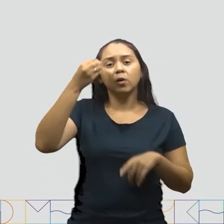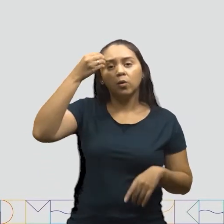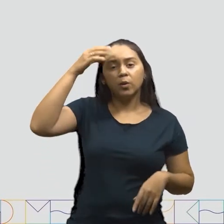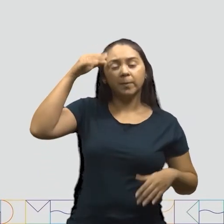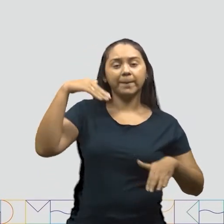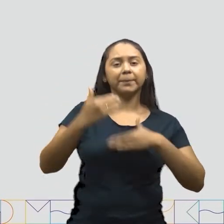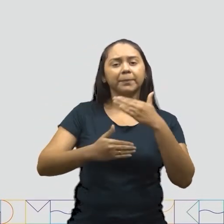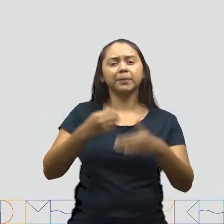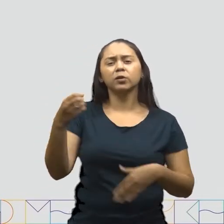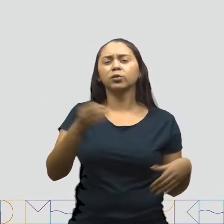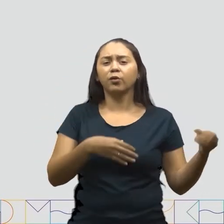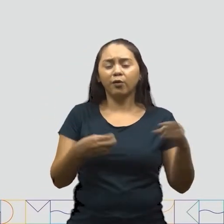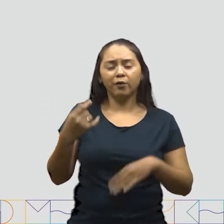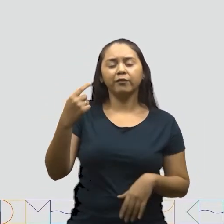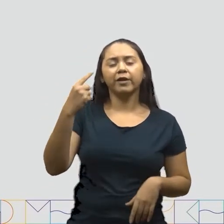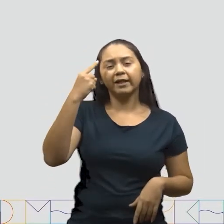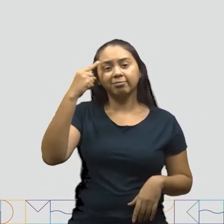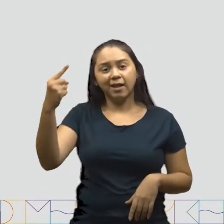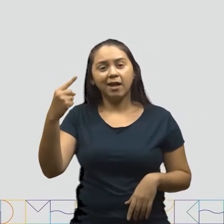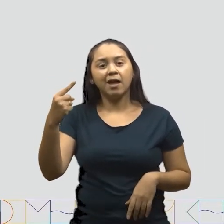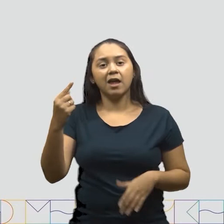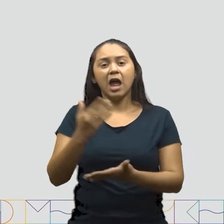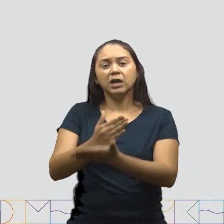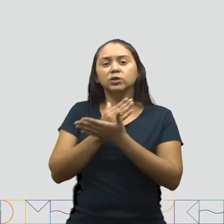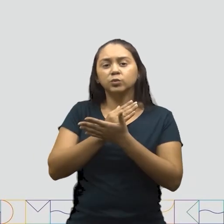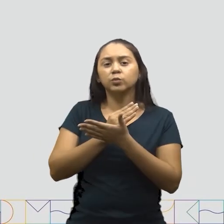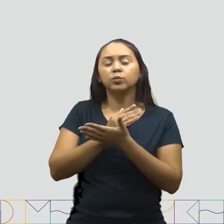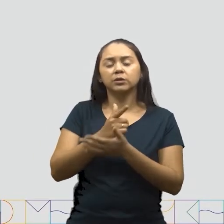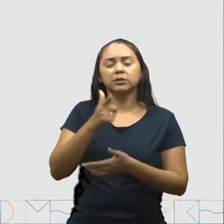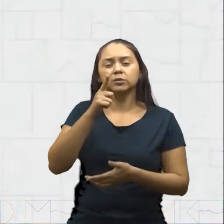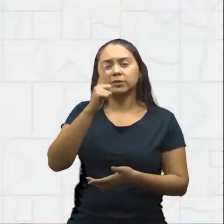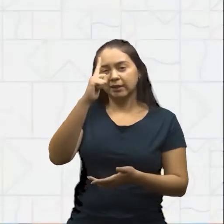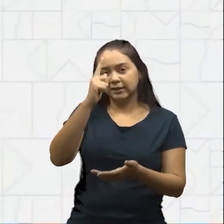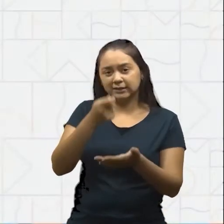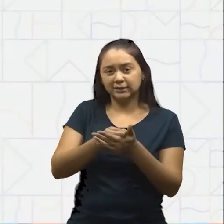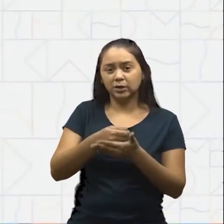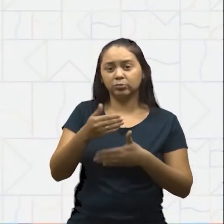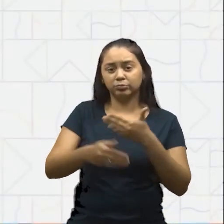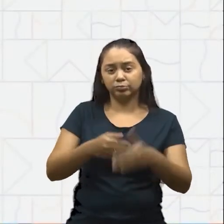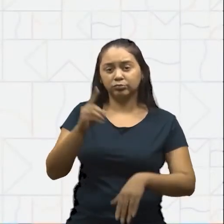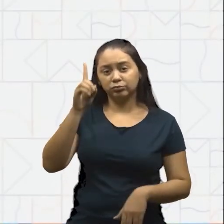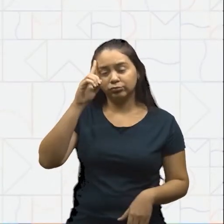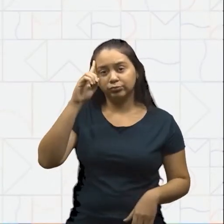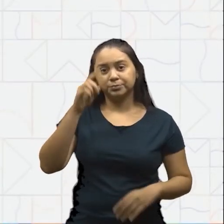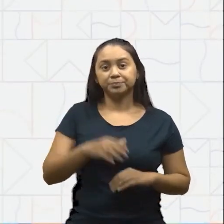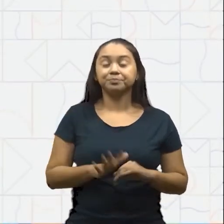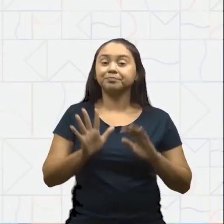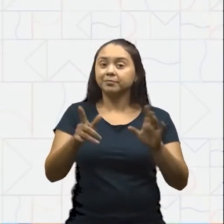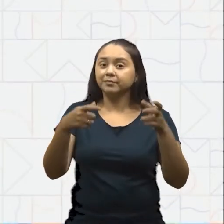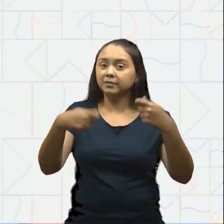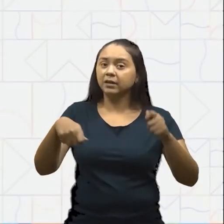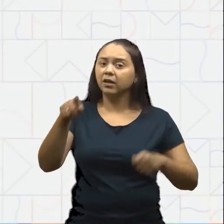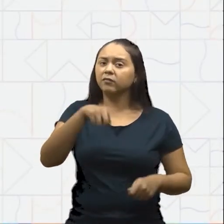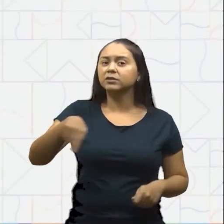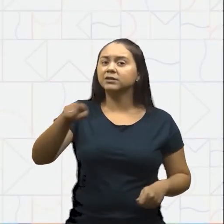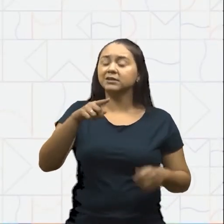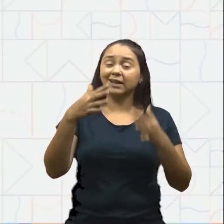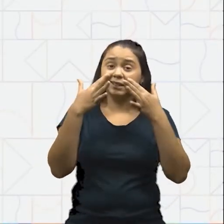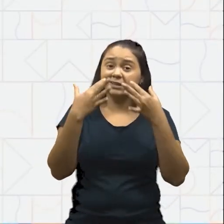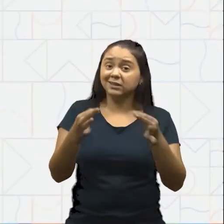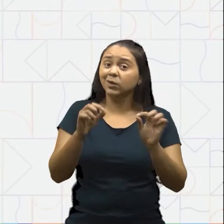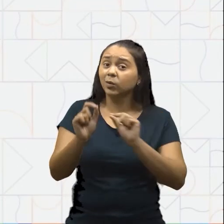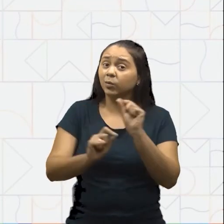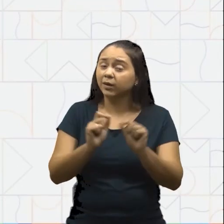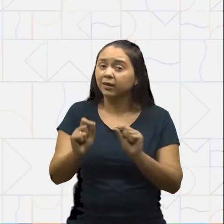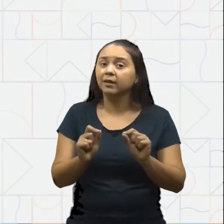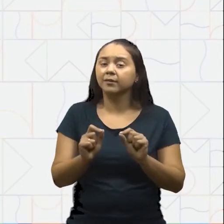gerar novas ideias, ajudando a tomar decisões diárias. Preciso que você fique atento a uma coisa muito